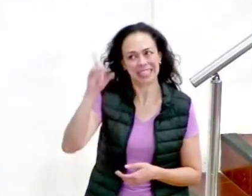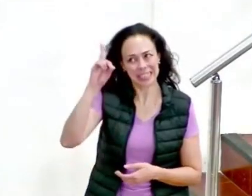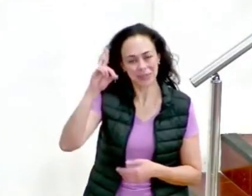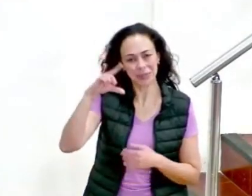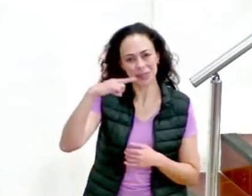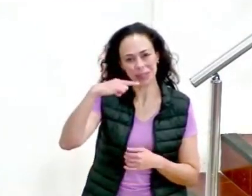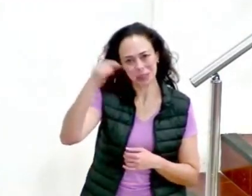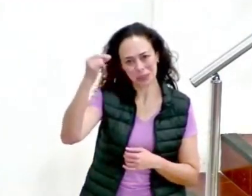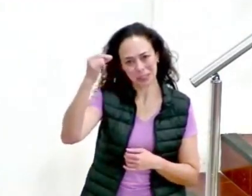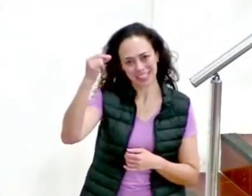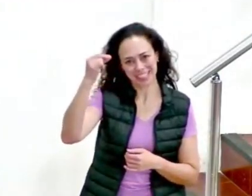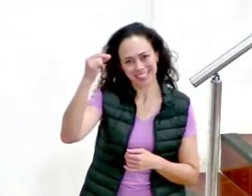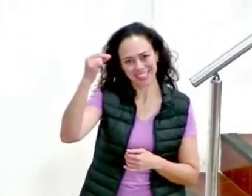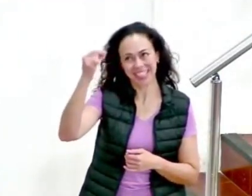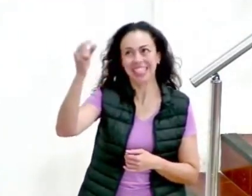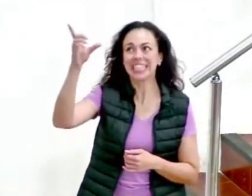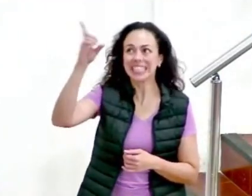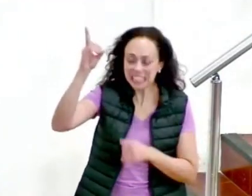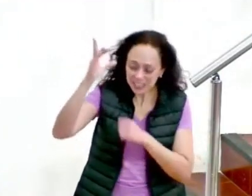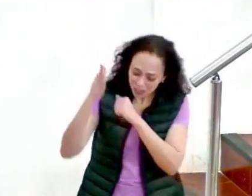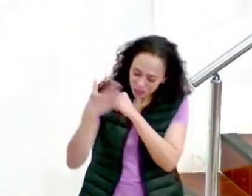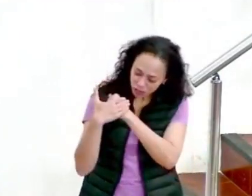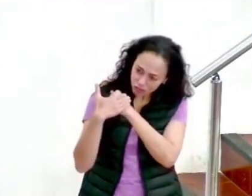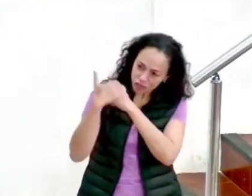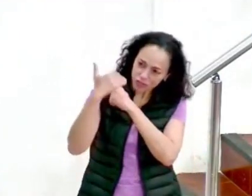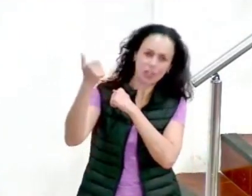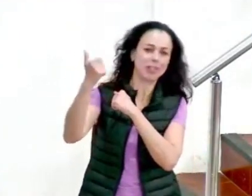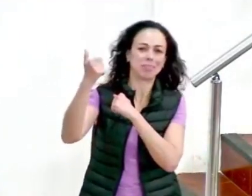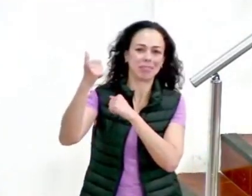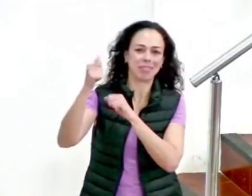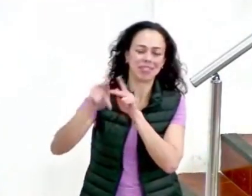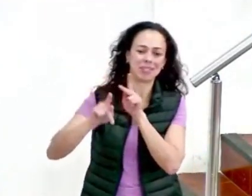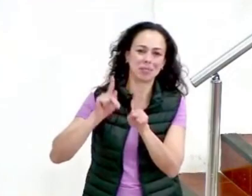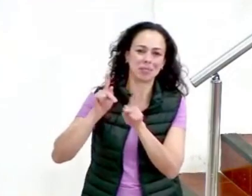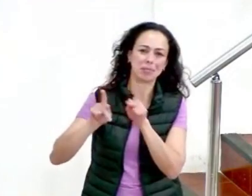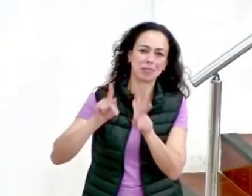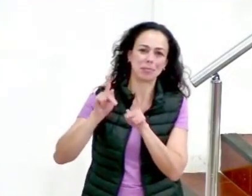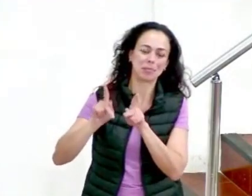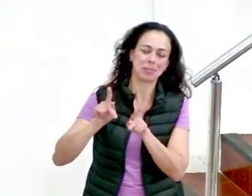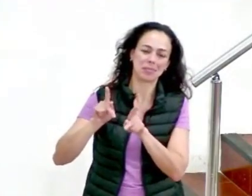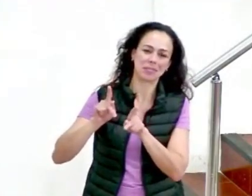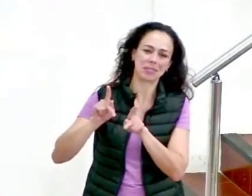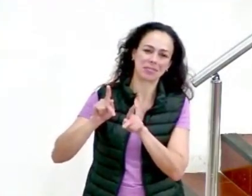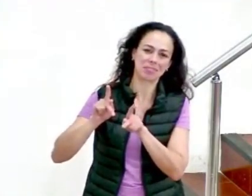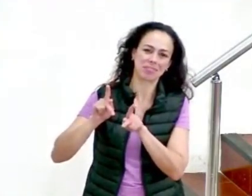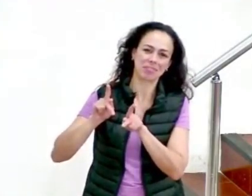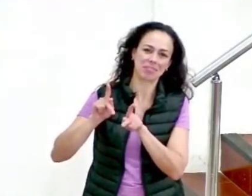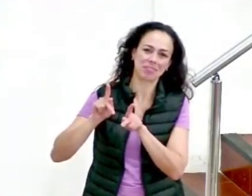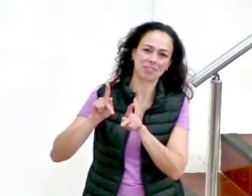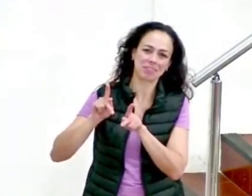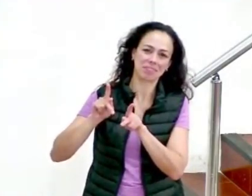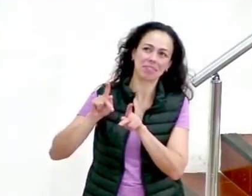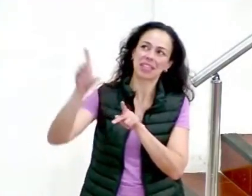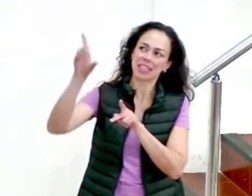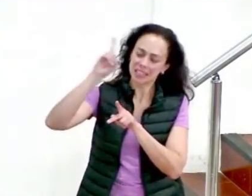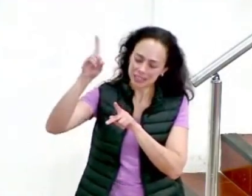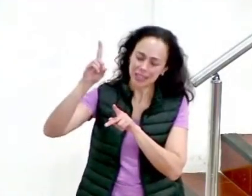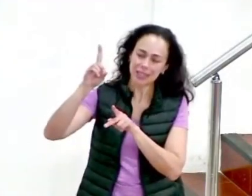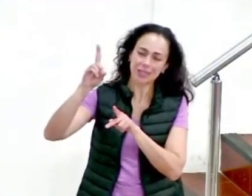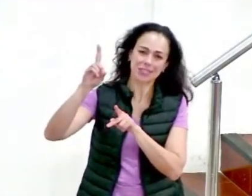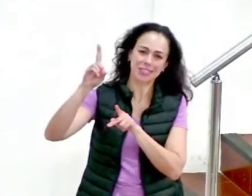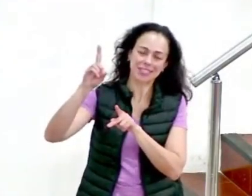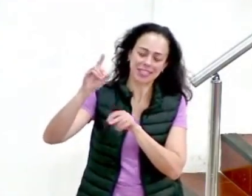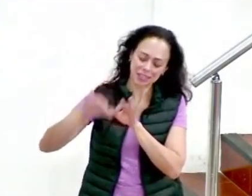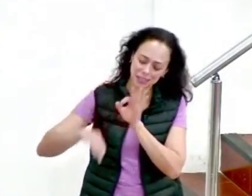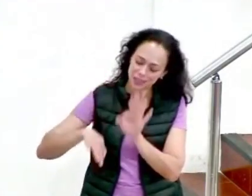Deus, em chamar um povo e redimir esse povo e selar esse povo com o Santo Espírito da promessa, justificando esse